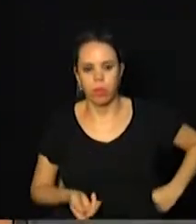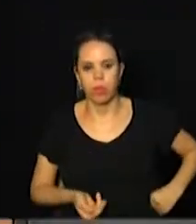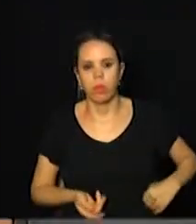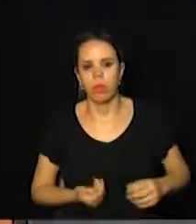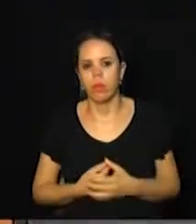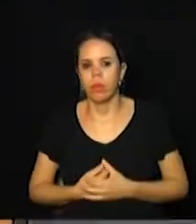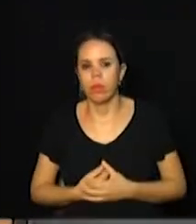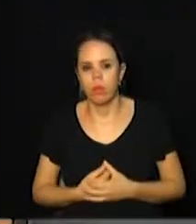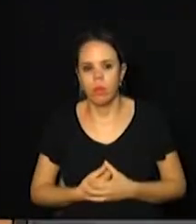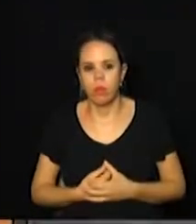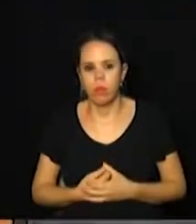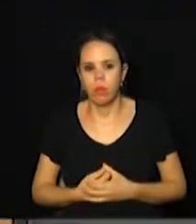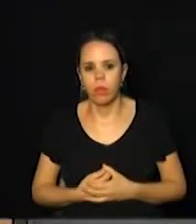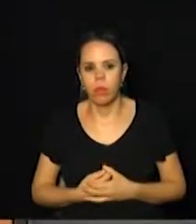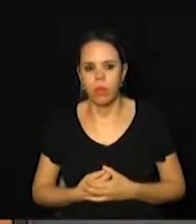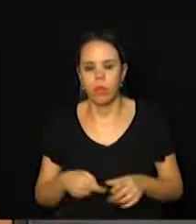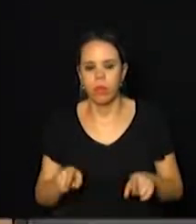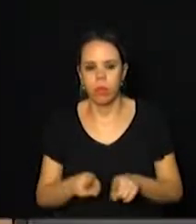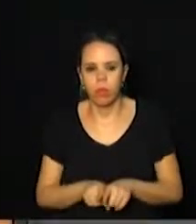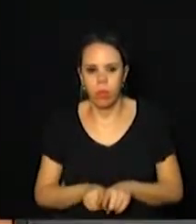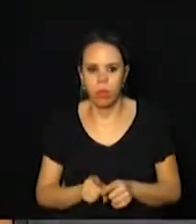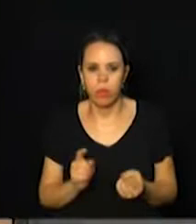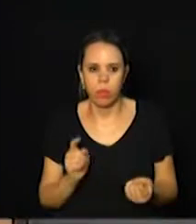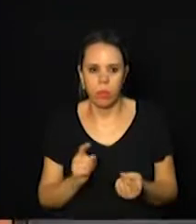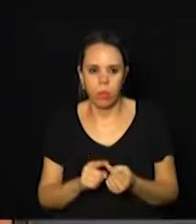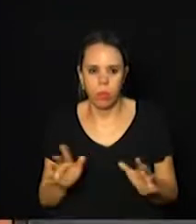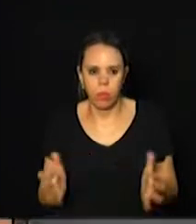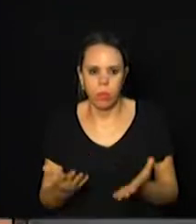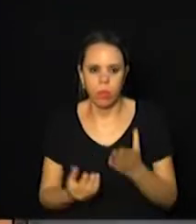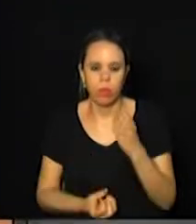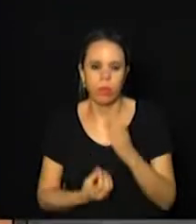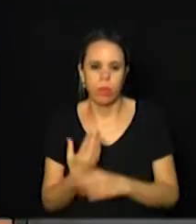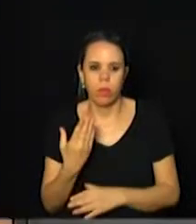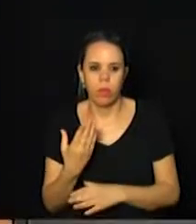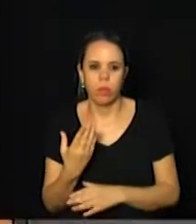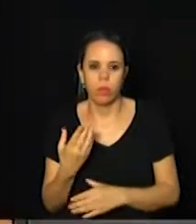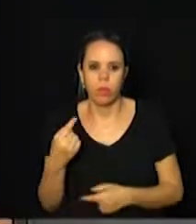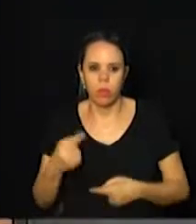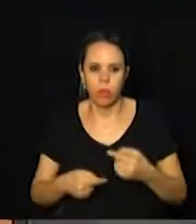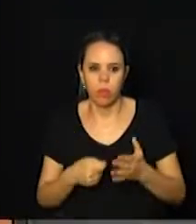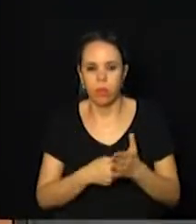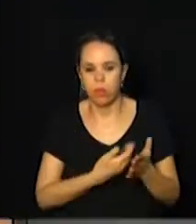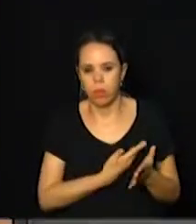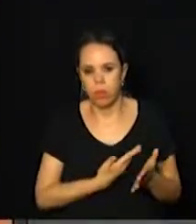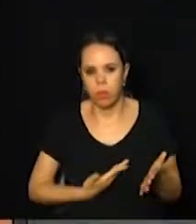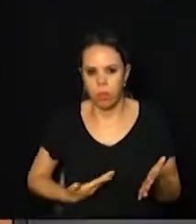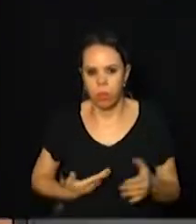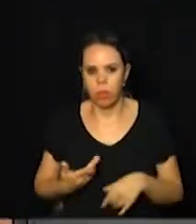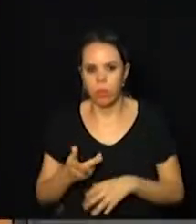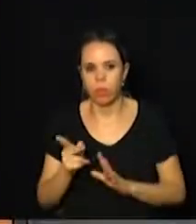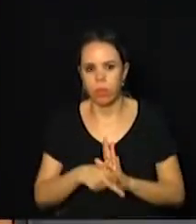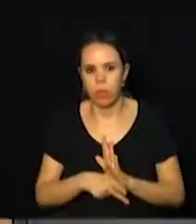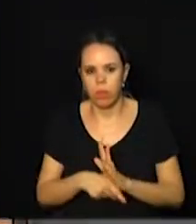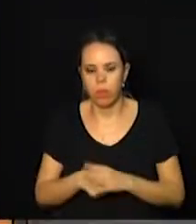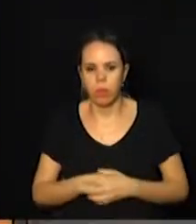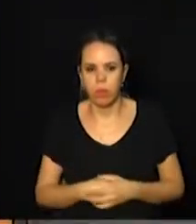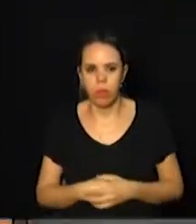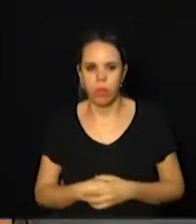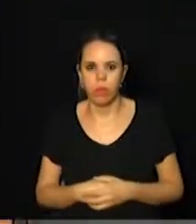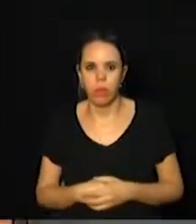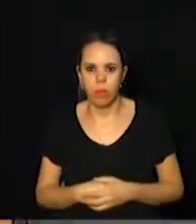if e tanto no sentido de fundamentar a política pública os projetos né